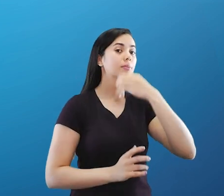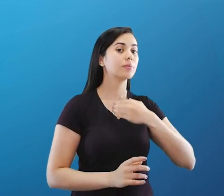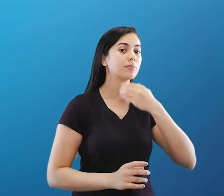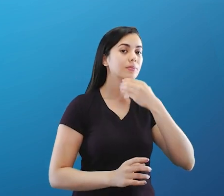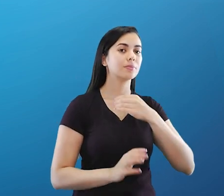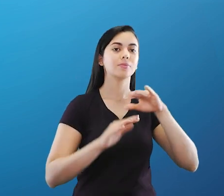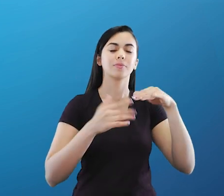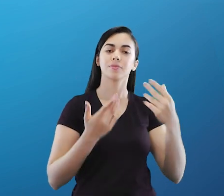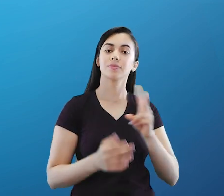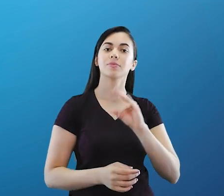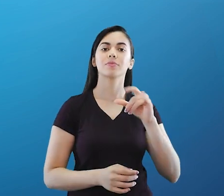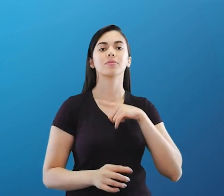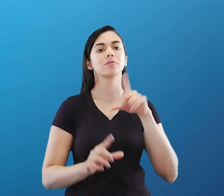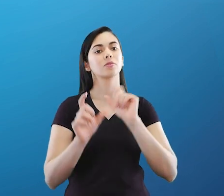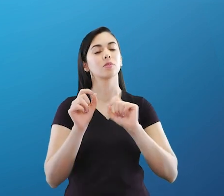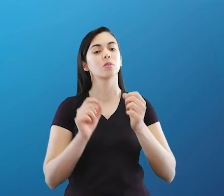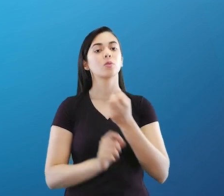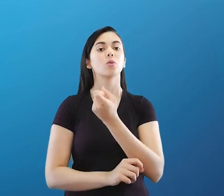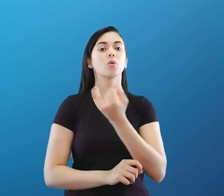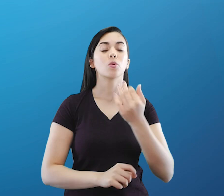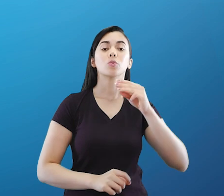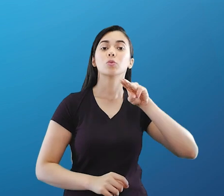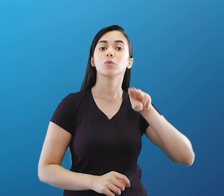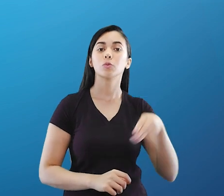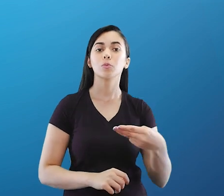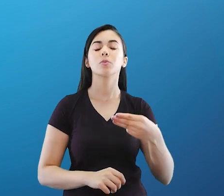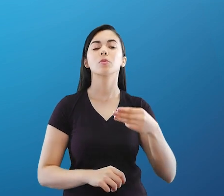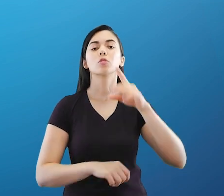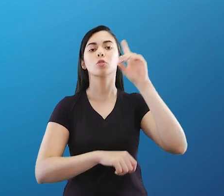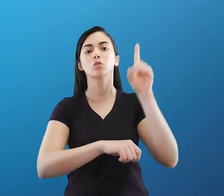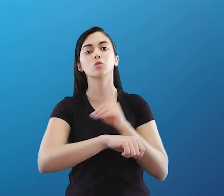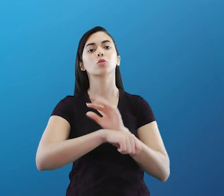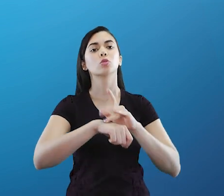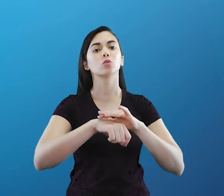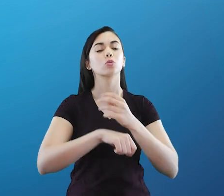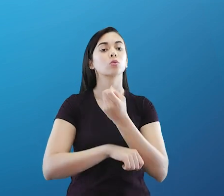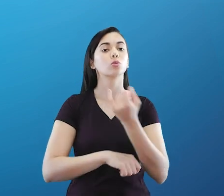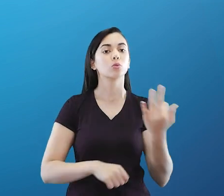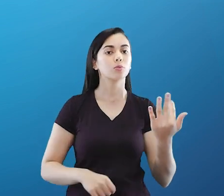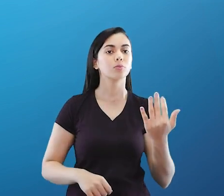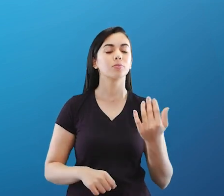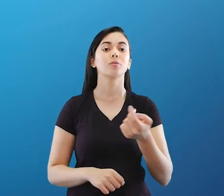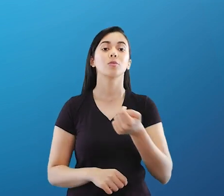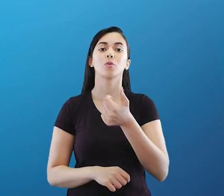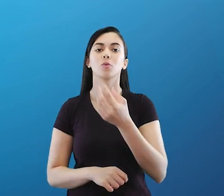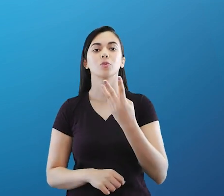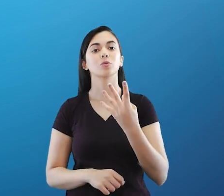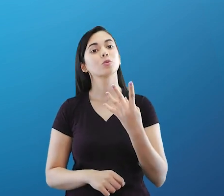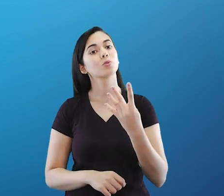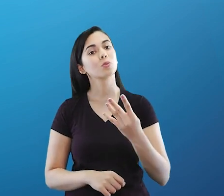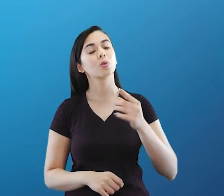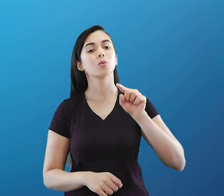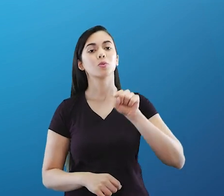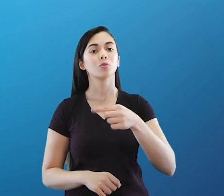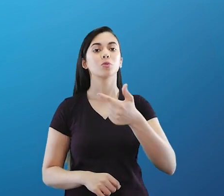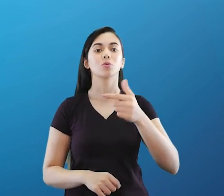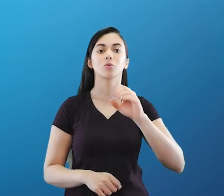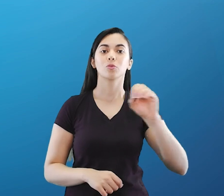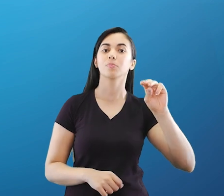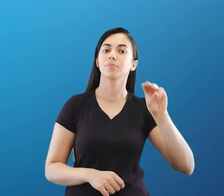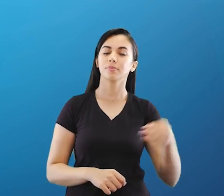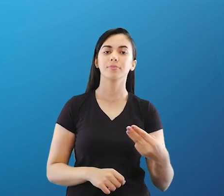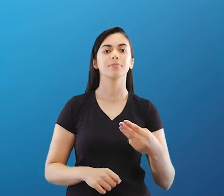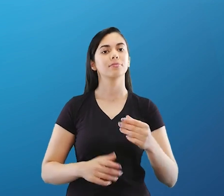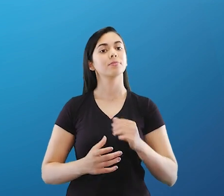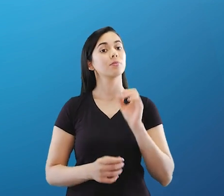gente vai ter quantos milhões de casos? Quase 4 milhões e 200 mil casos de dengue.